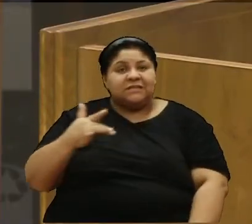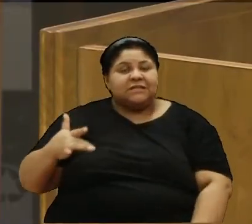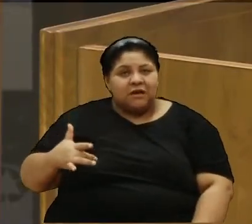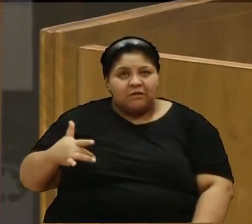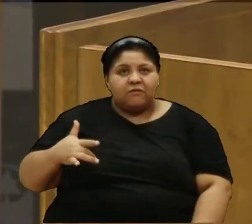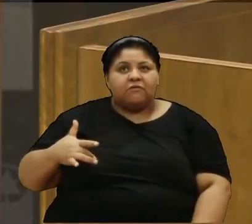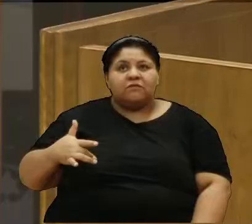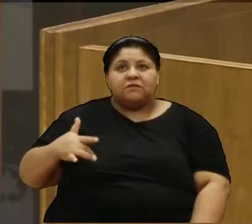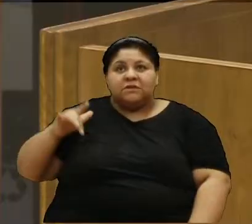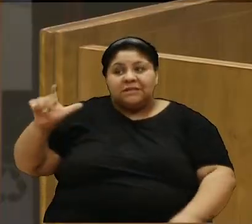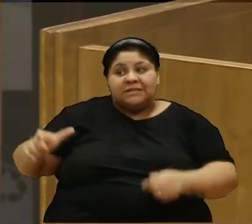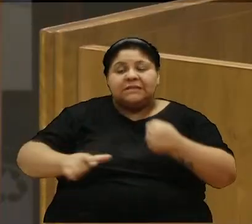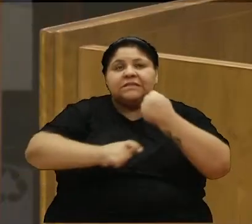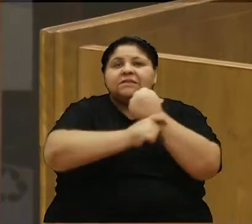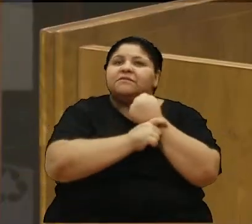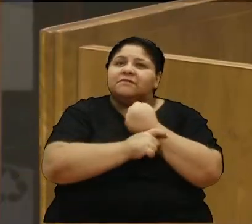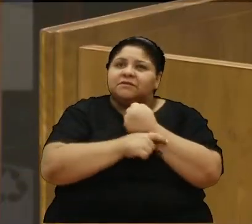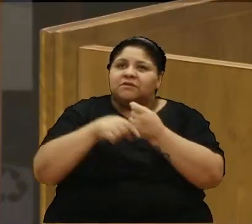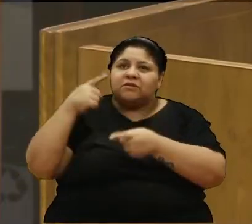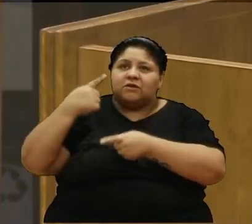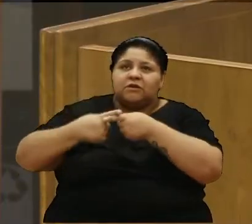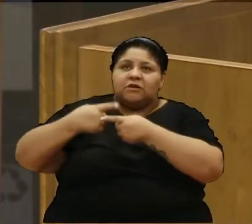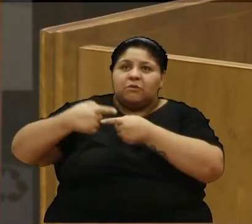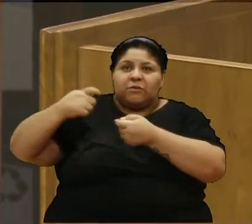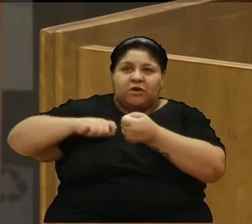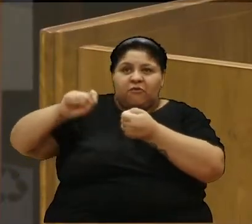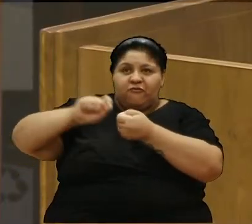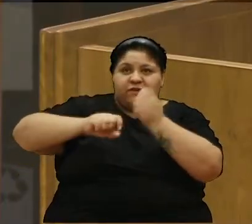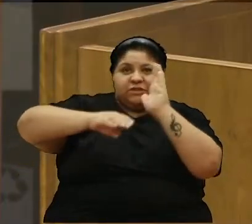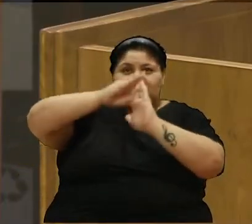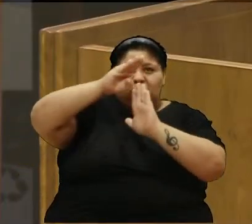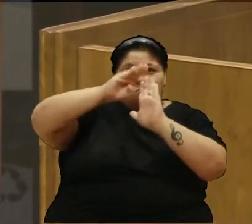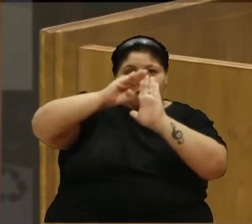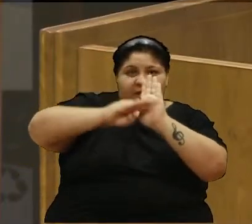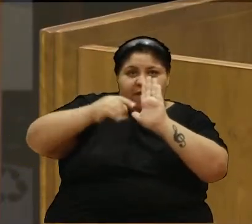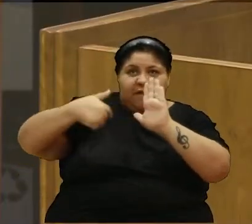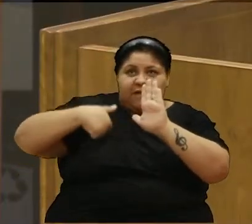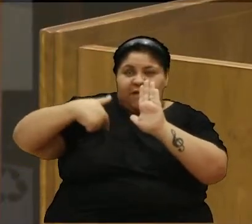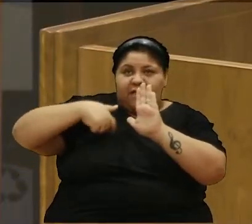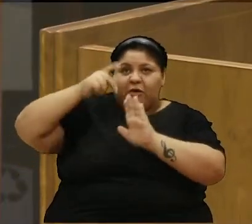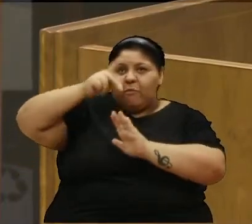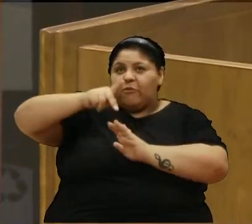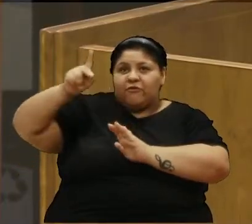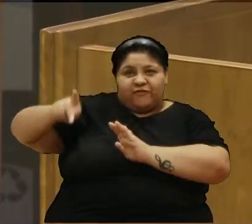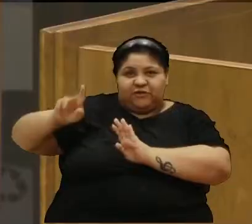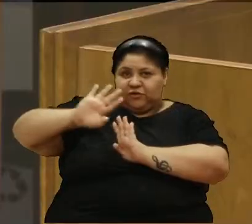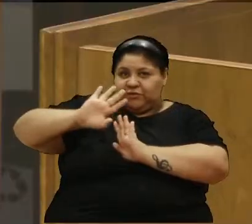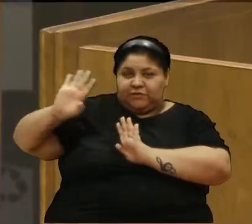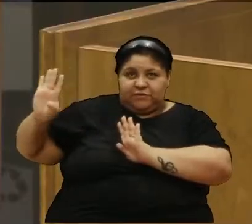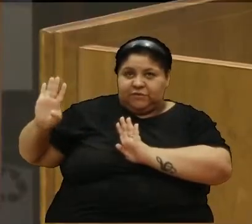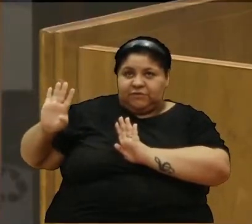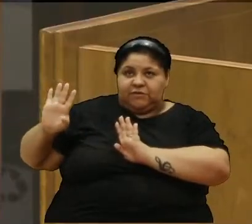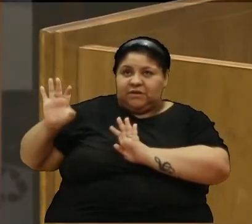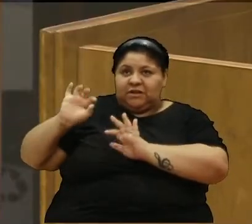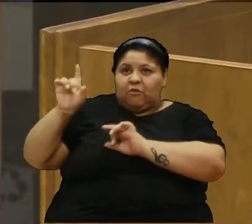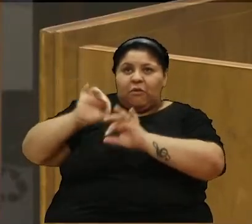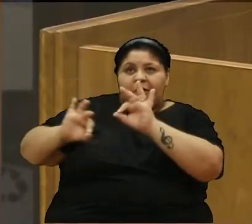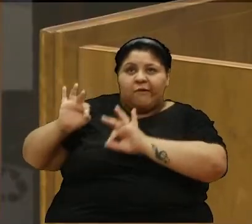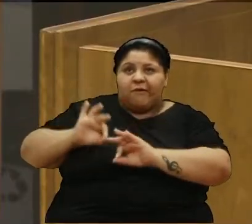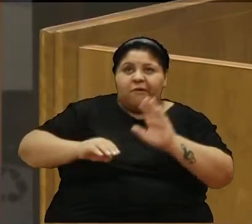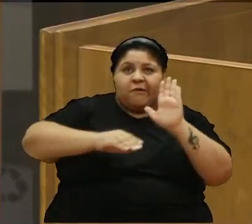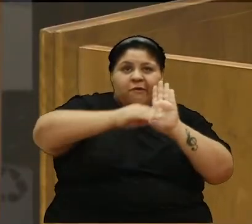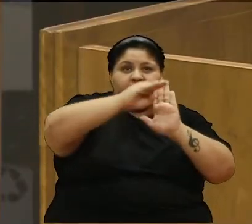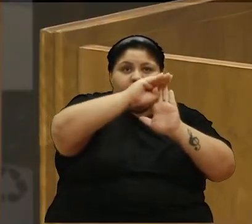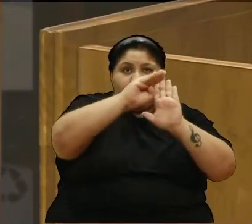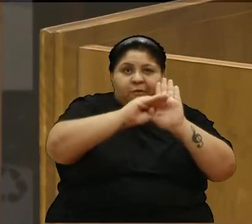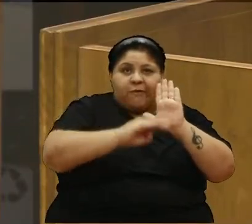de segurança. Porque eu fiz uma lista que eu sou professora, mas não sou dos pequenininhos, então não é muito organizado. Mas eu